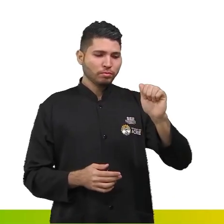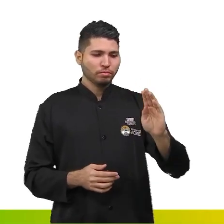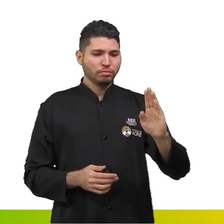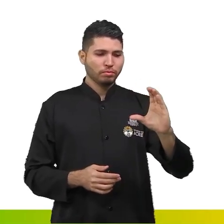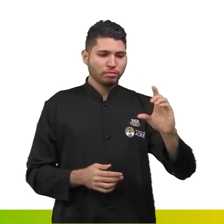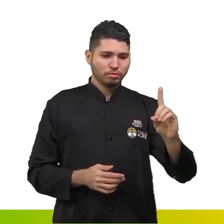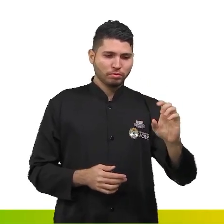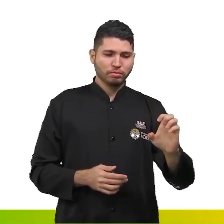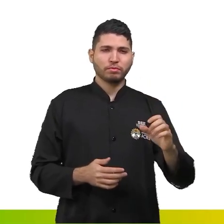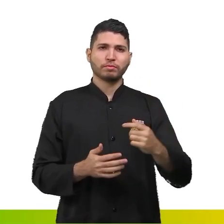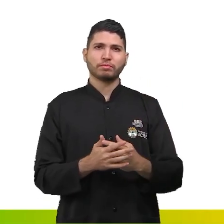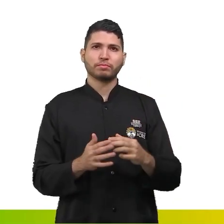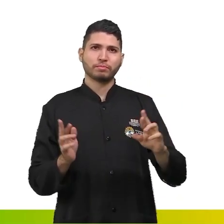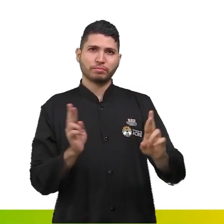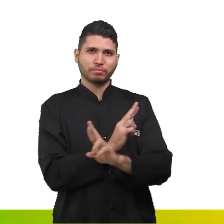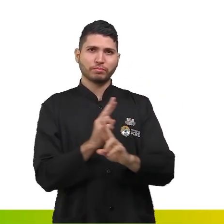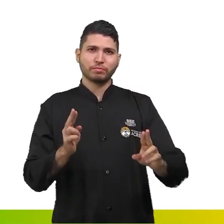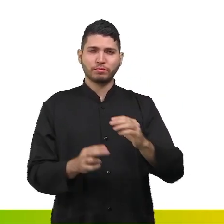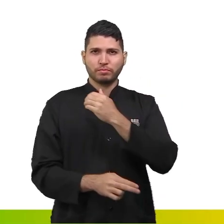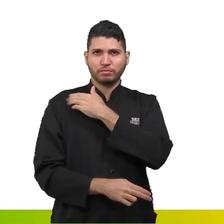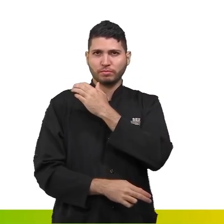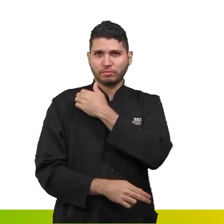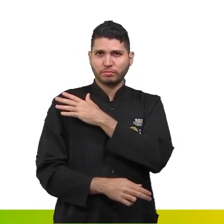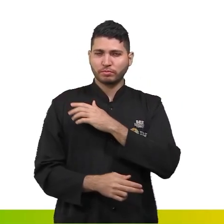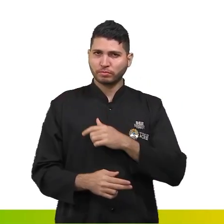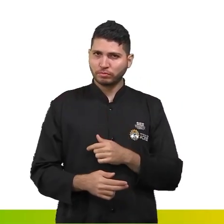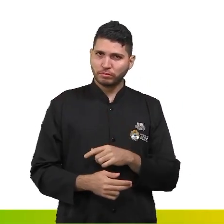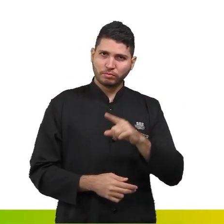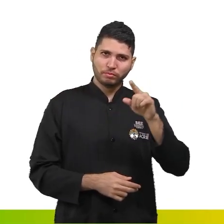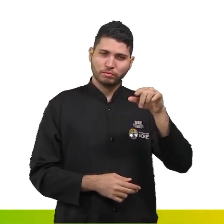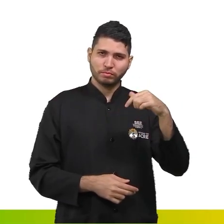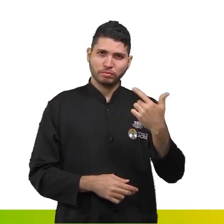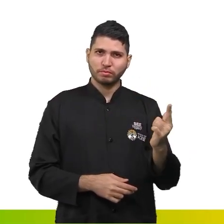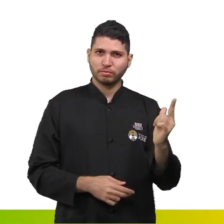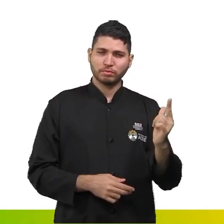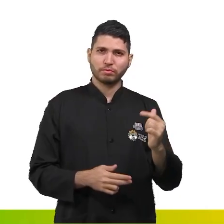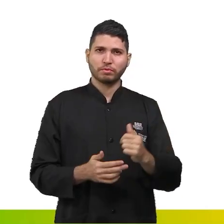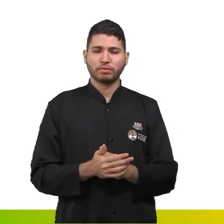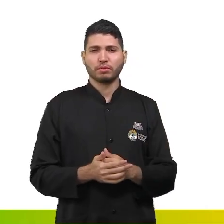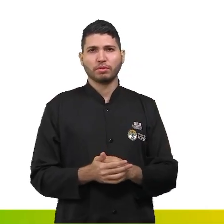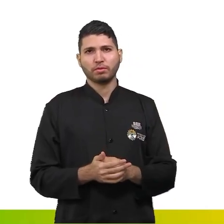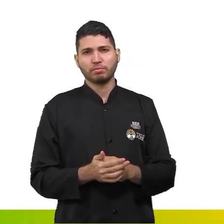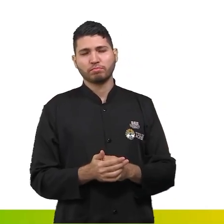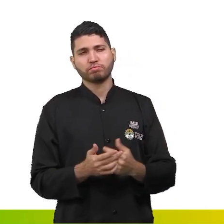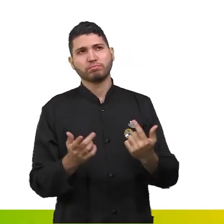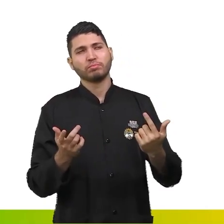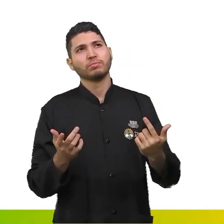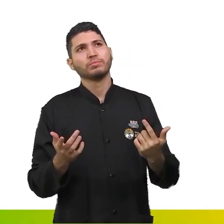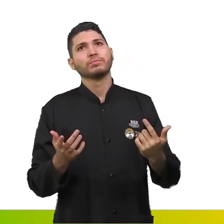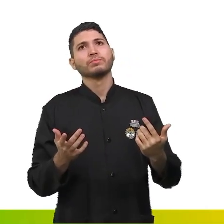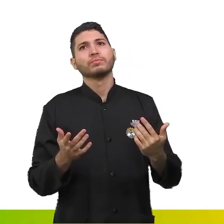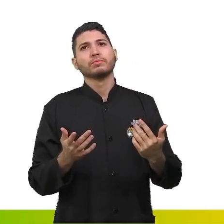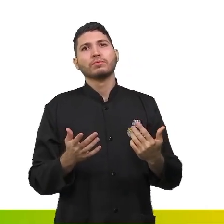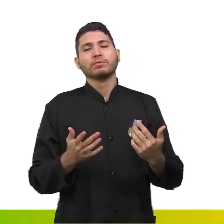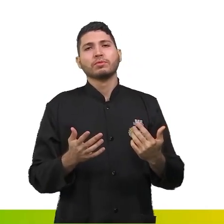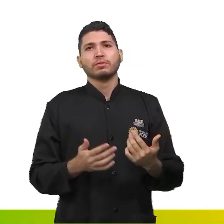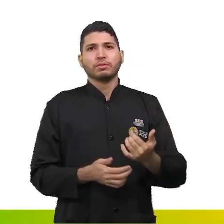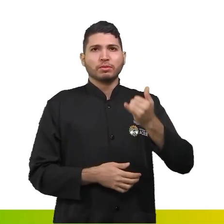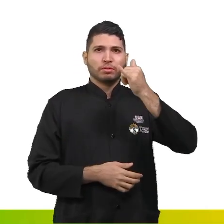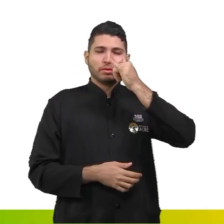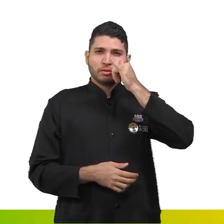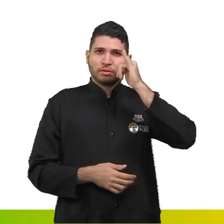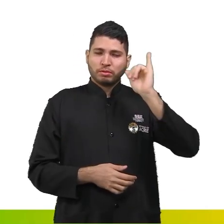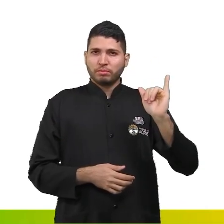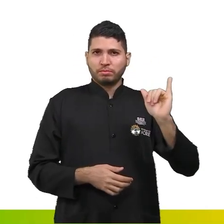e todas as outras aí é o combate, praticamente, ao preconceito. Então, na letra A, nós temos a crença de que